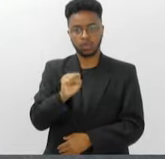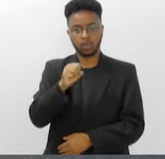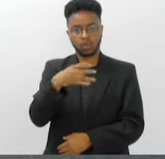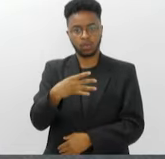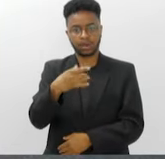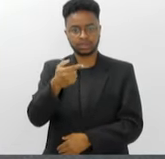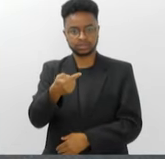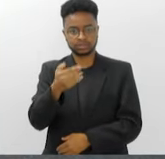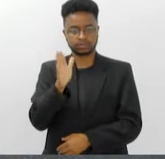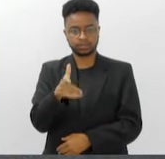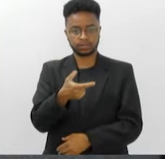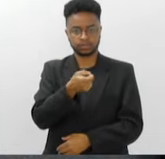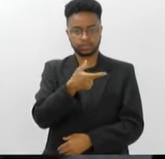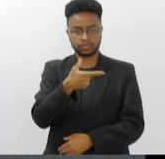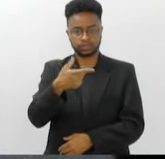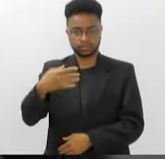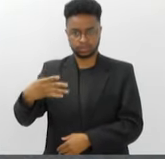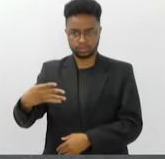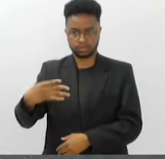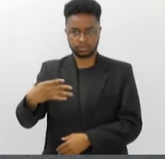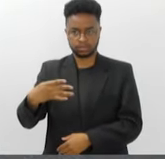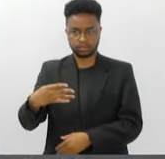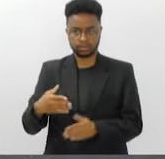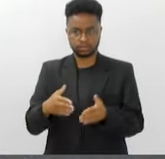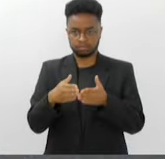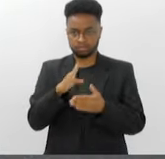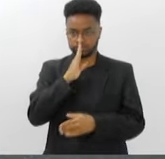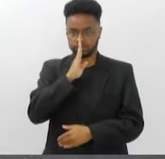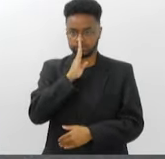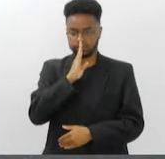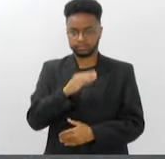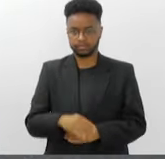847 de 2024, é abstenção.